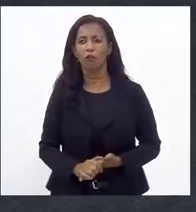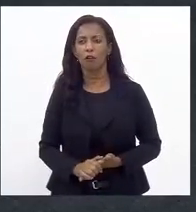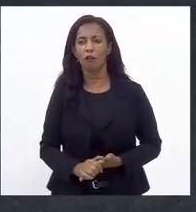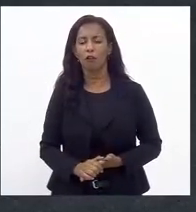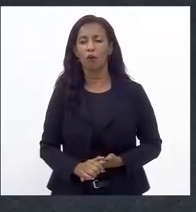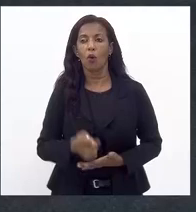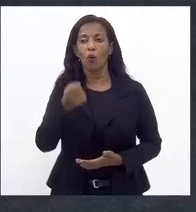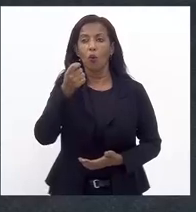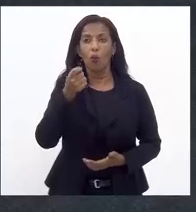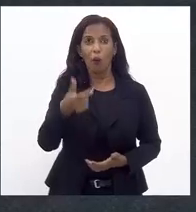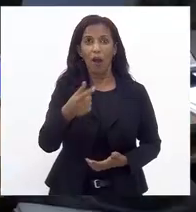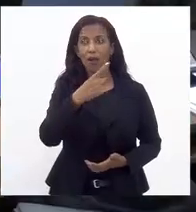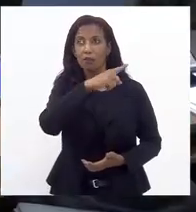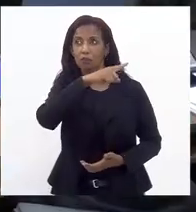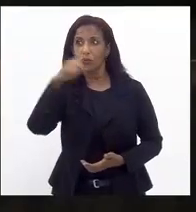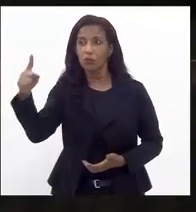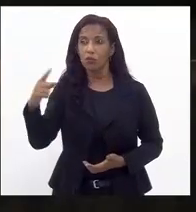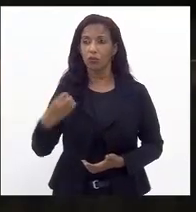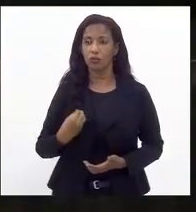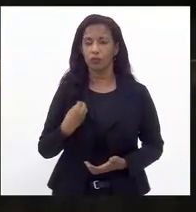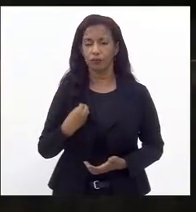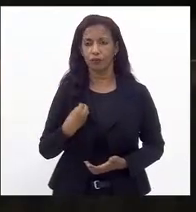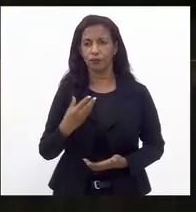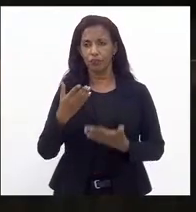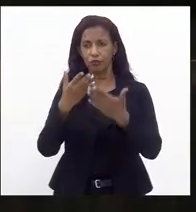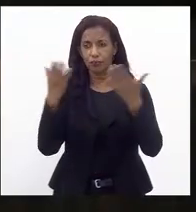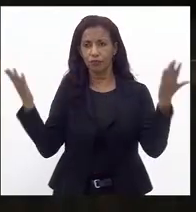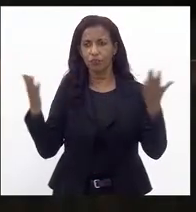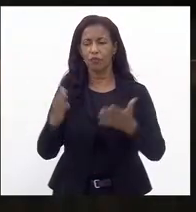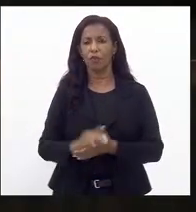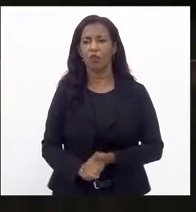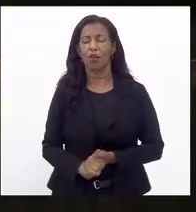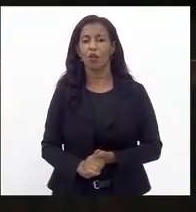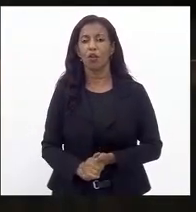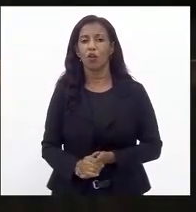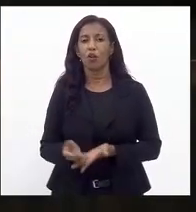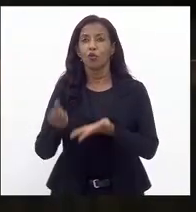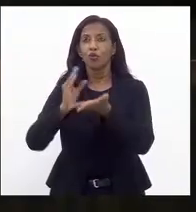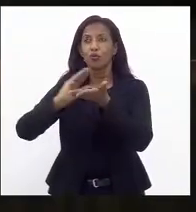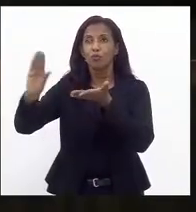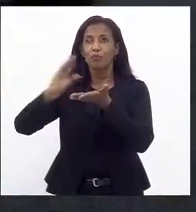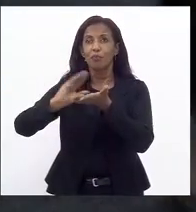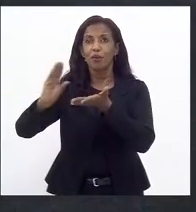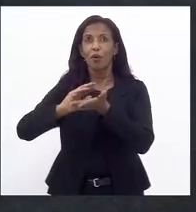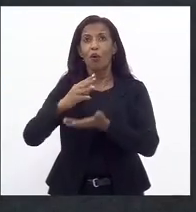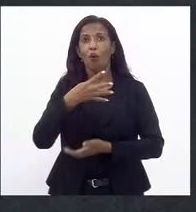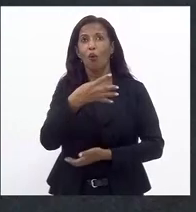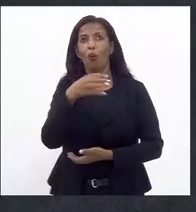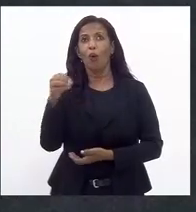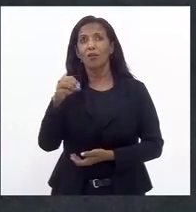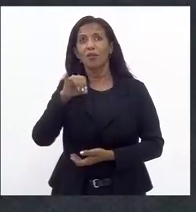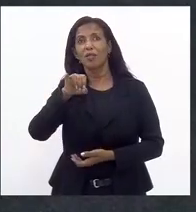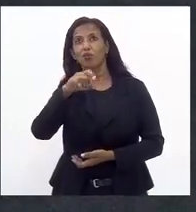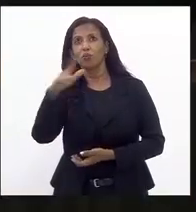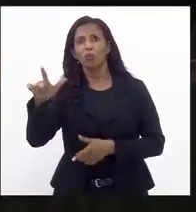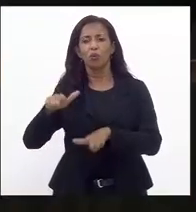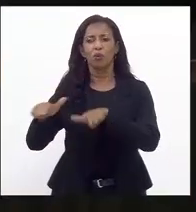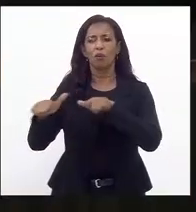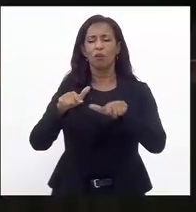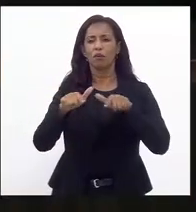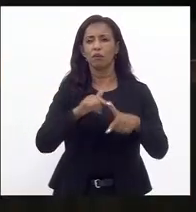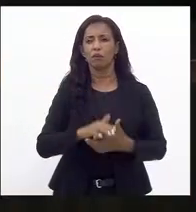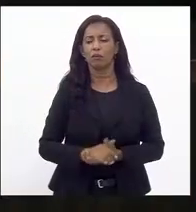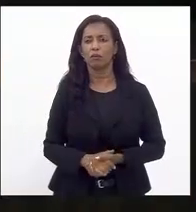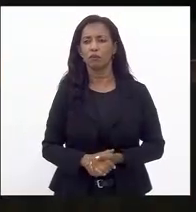Deputado Marcio Antonio aqui por favor eu vou acompanhar minha pizza 400 mil seguidores por